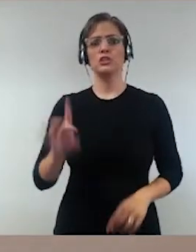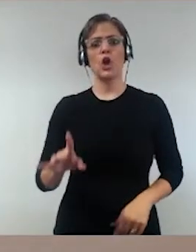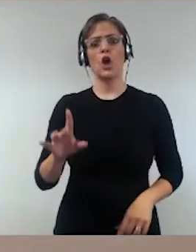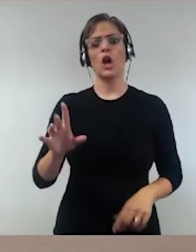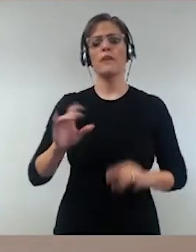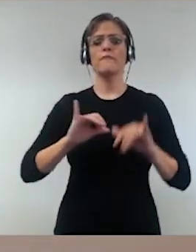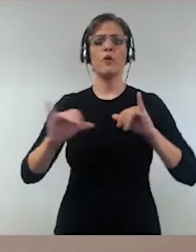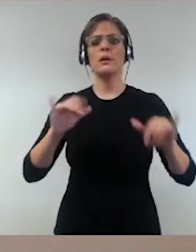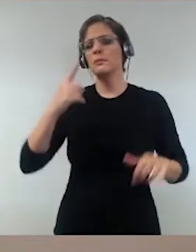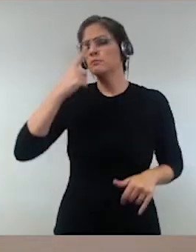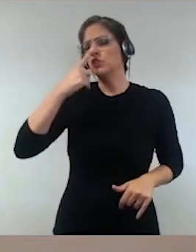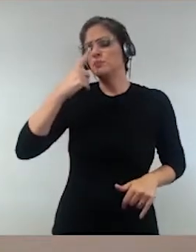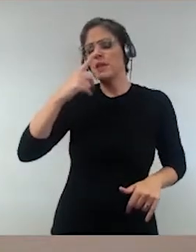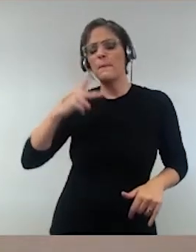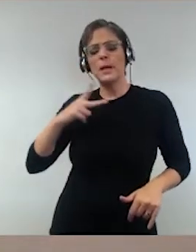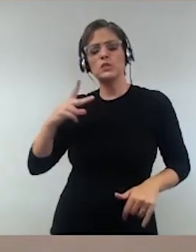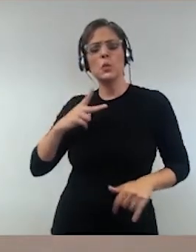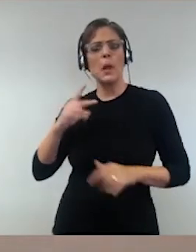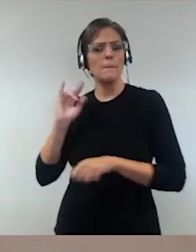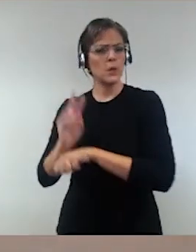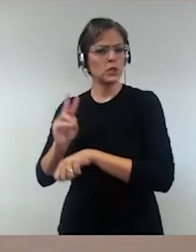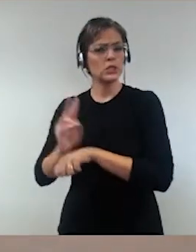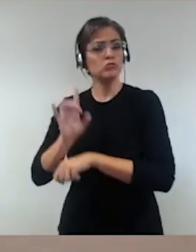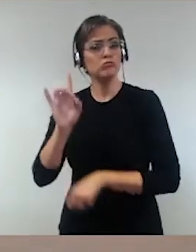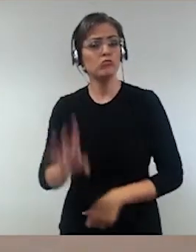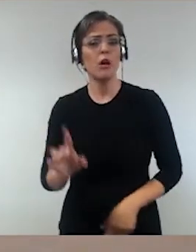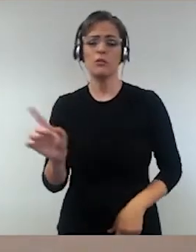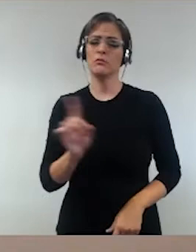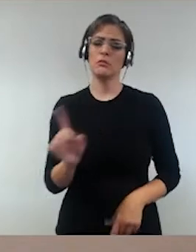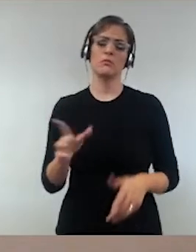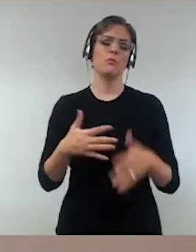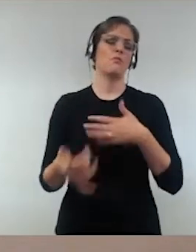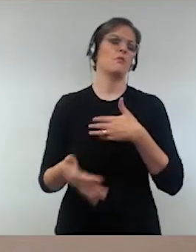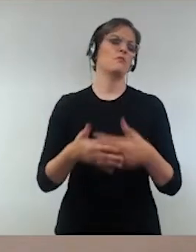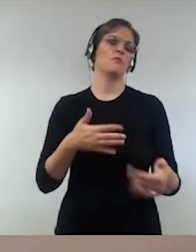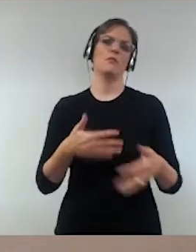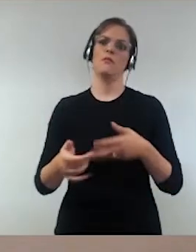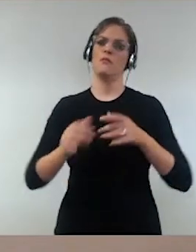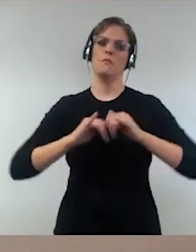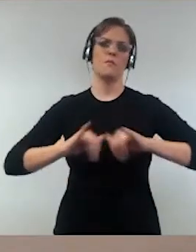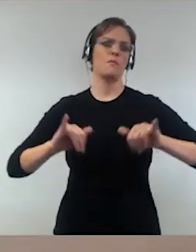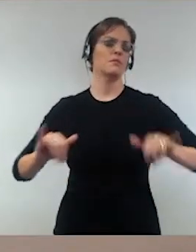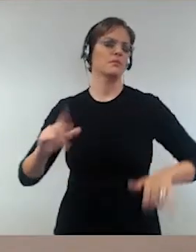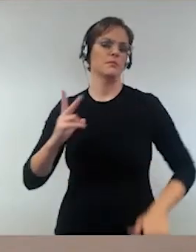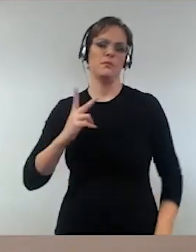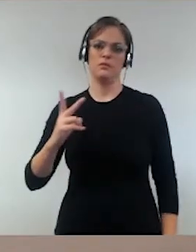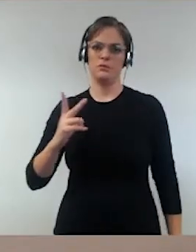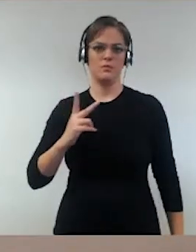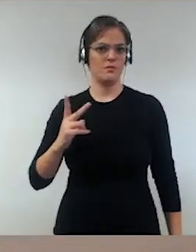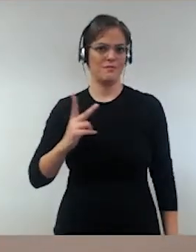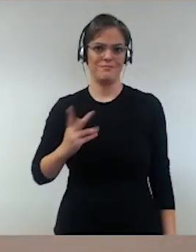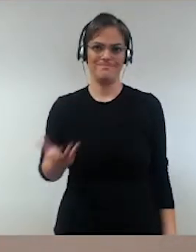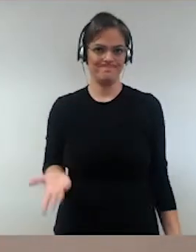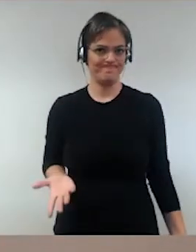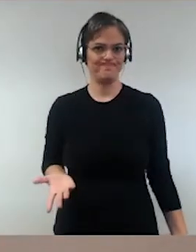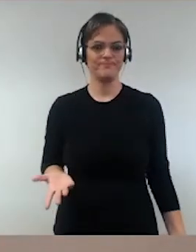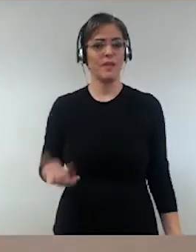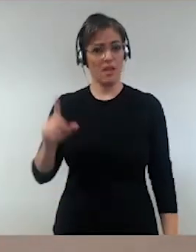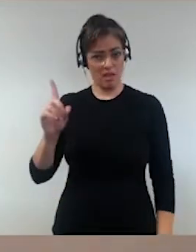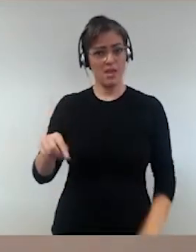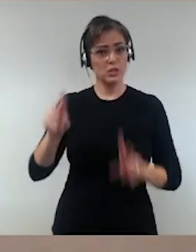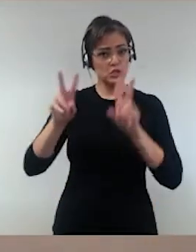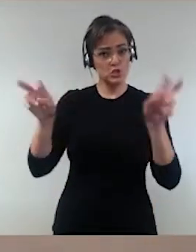protegidos, que somente os dados sensíveis são protegidos, mas que qualquer dado pessoal, ou seja, qualquer dado que se refira a uma